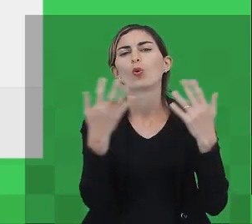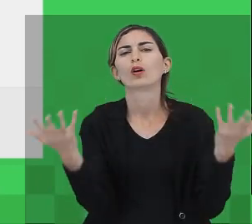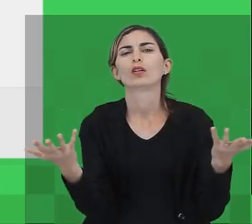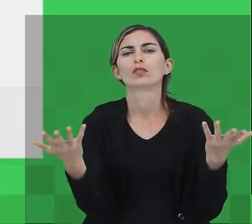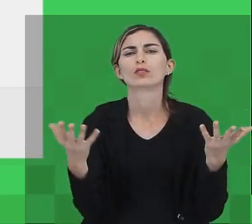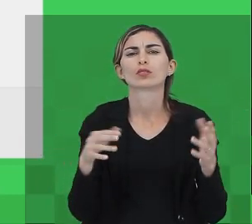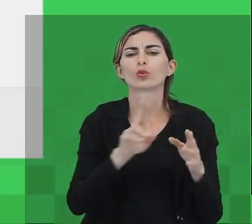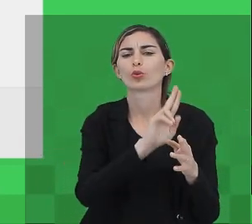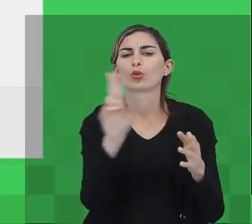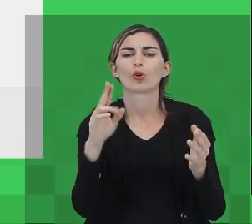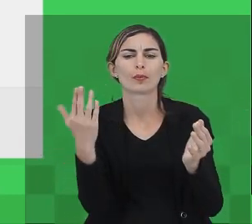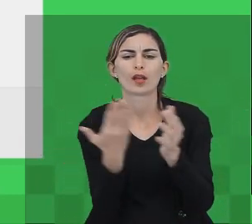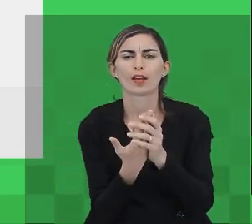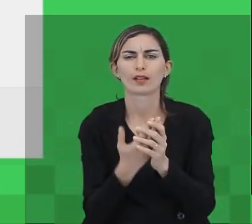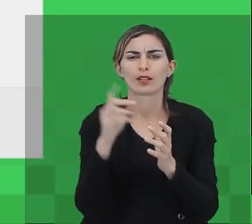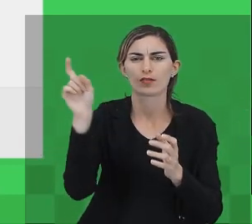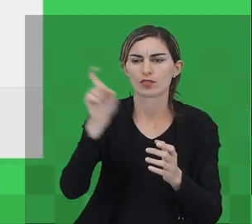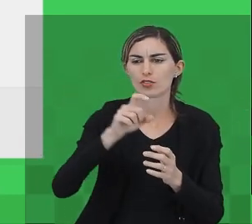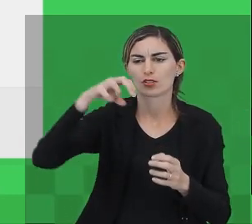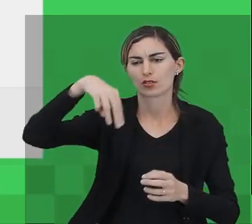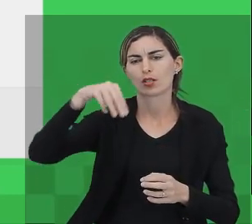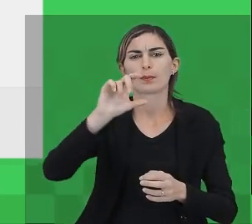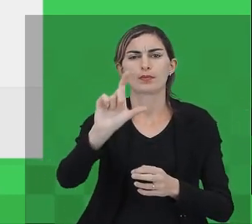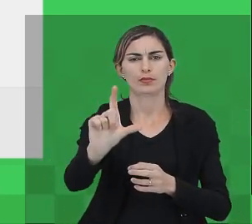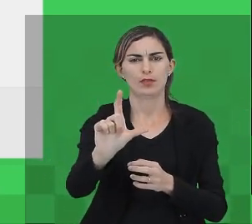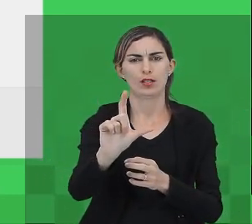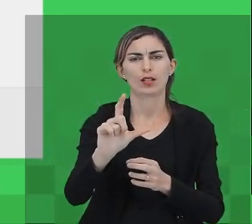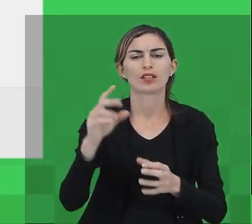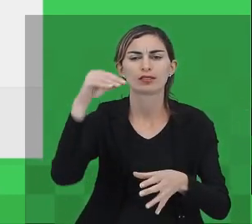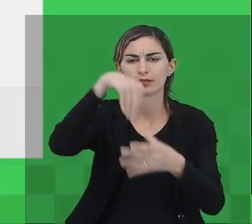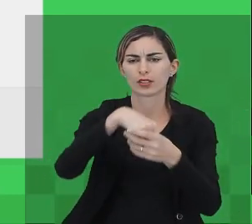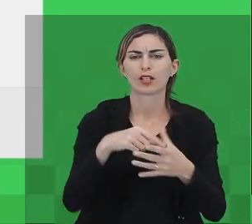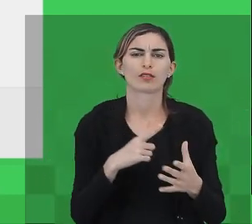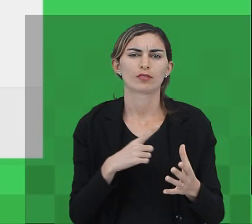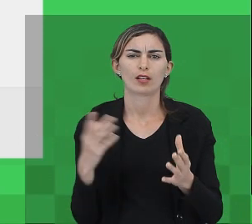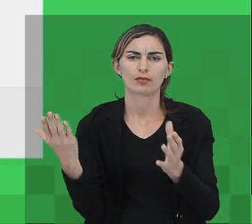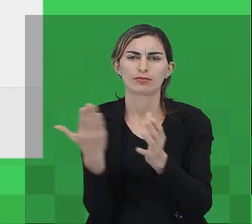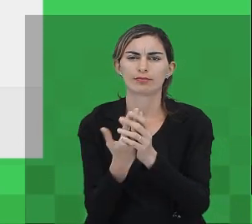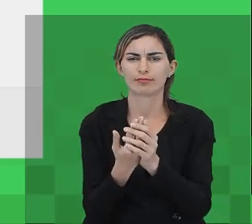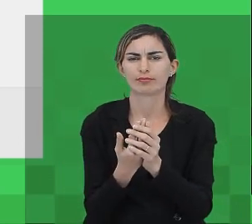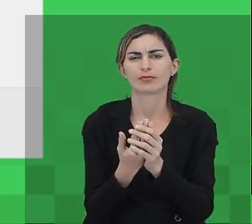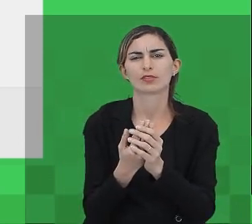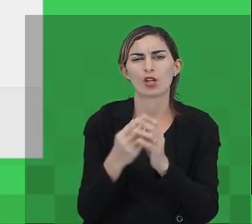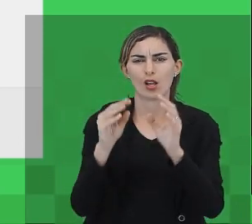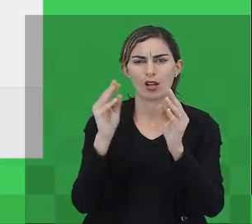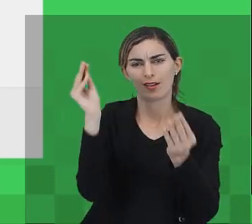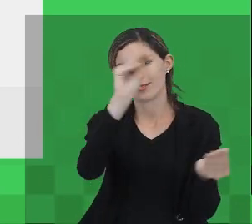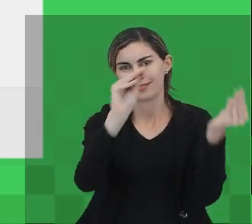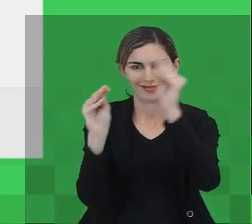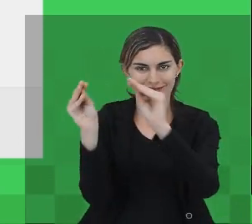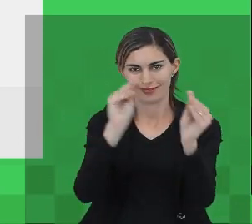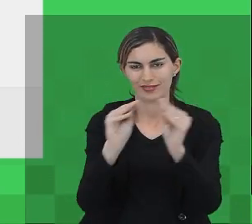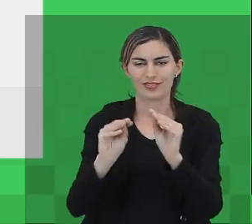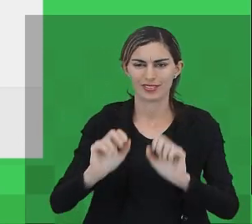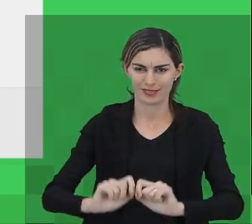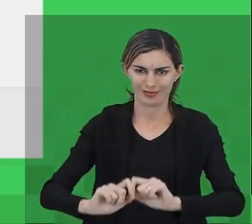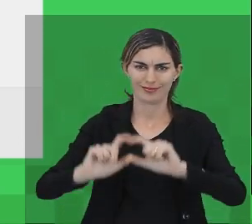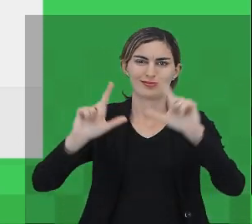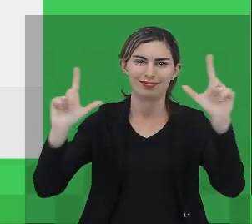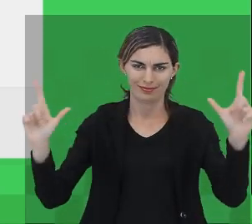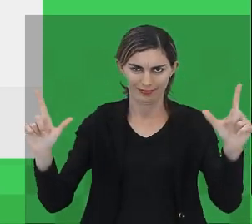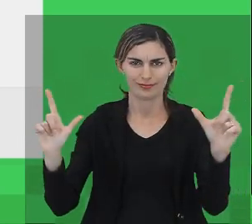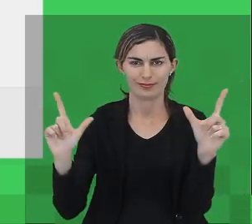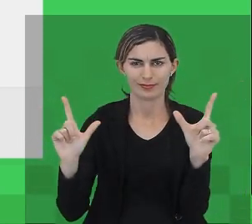aplicação, quanto o nome do arquivo XML que vai conter a configuração